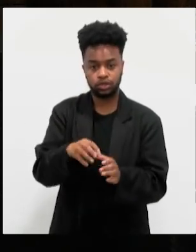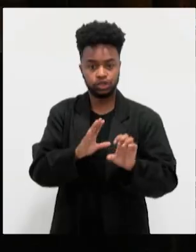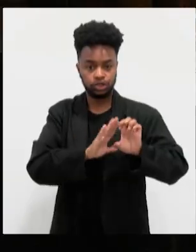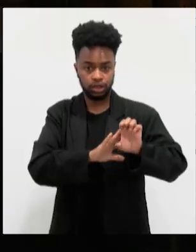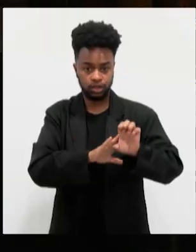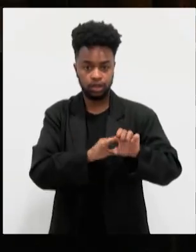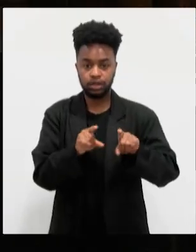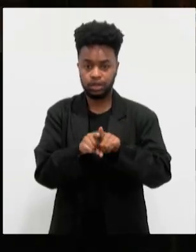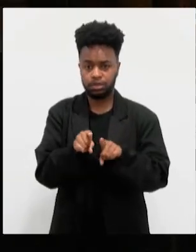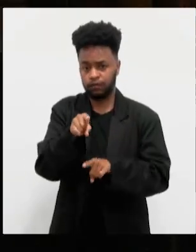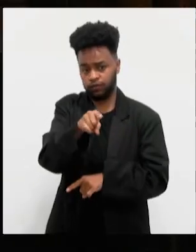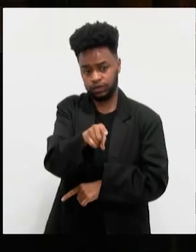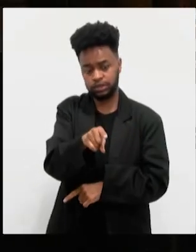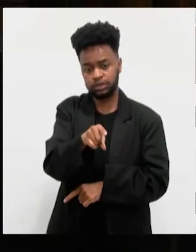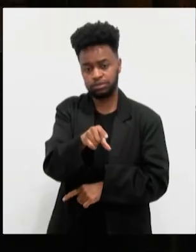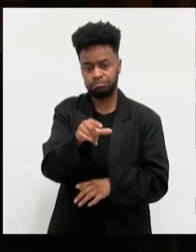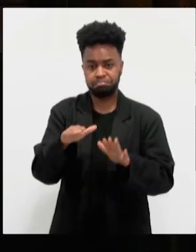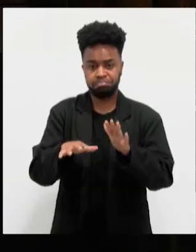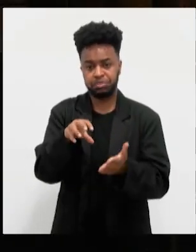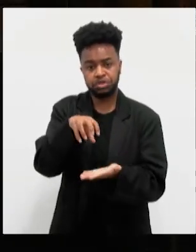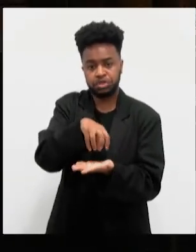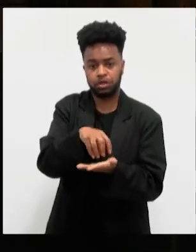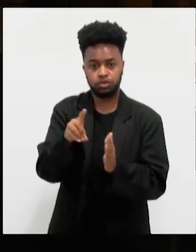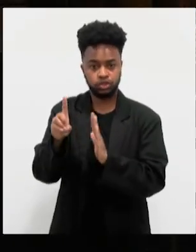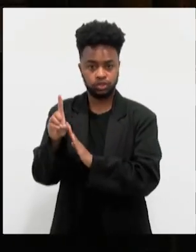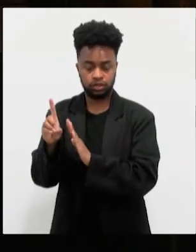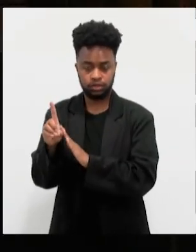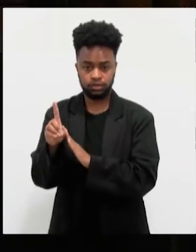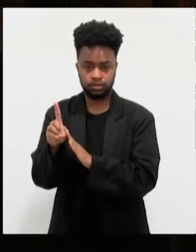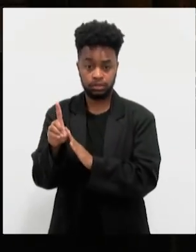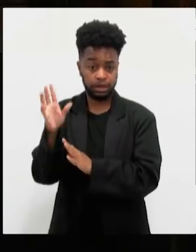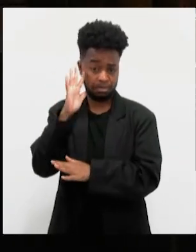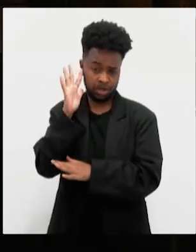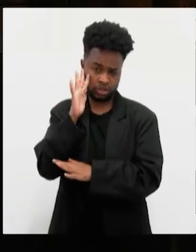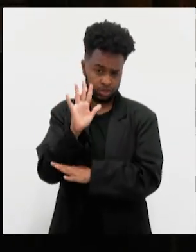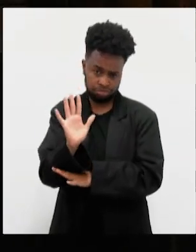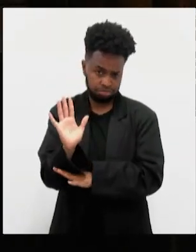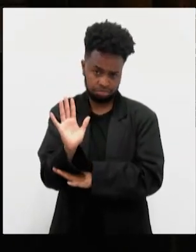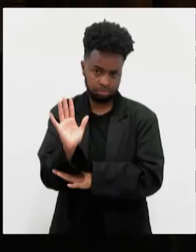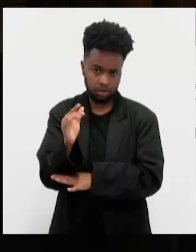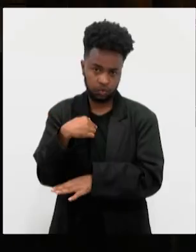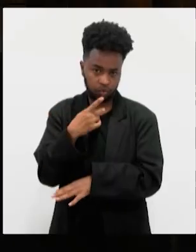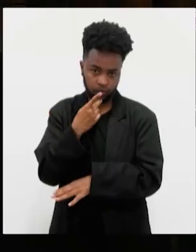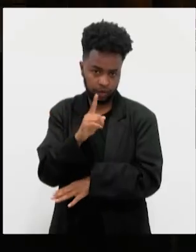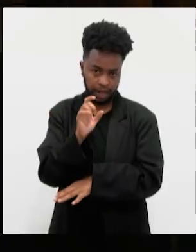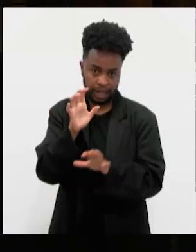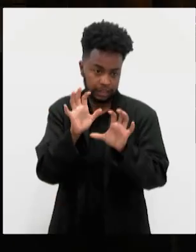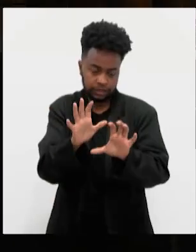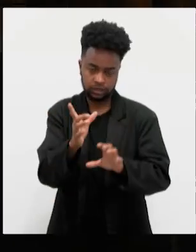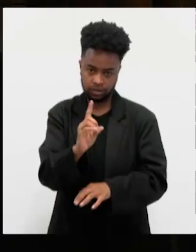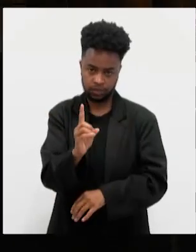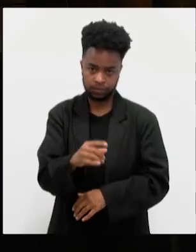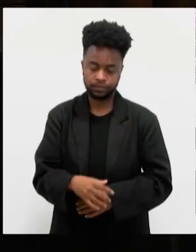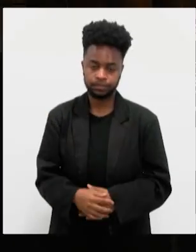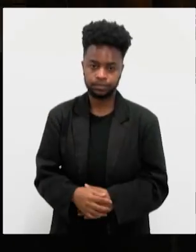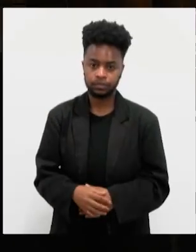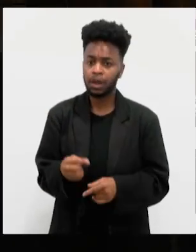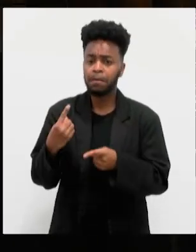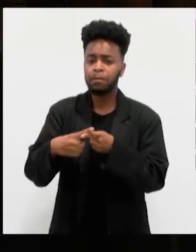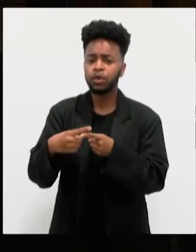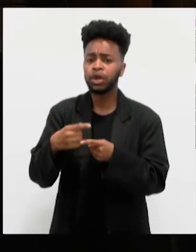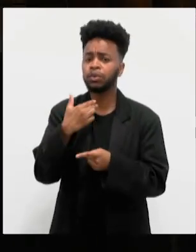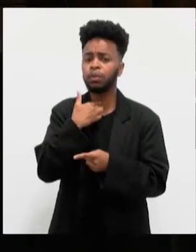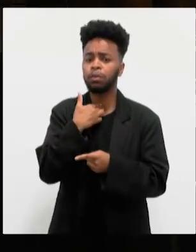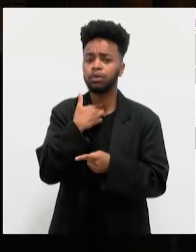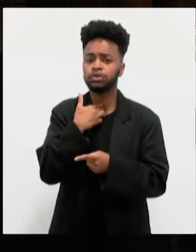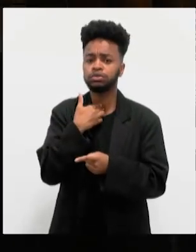também rotulando, seja de centro-direita? Imaginando, eu não estou dizendo que é assim. E por que a gente não pode se